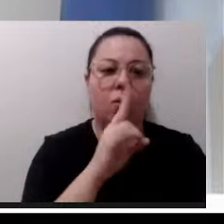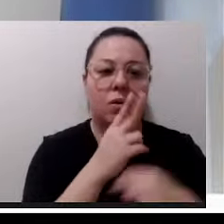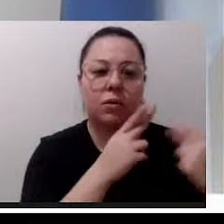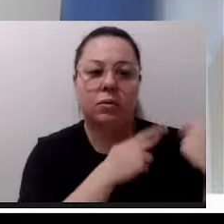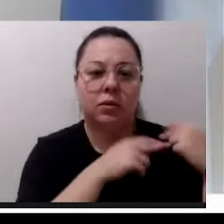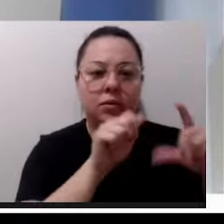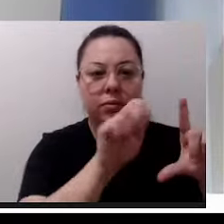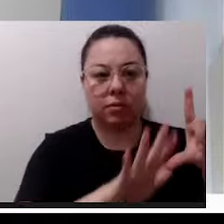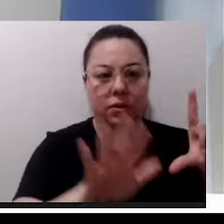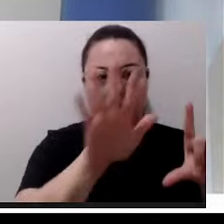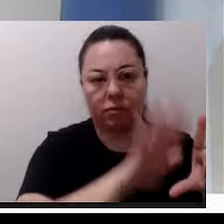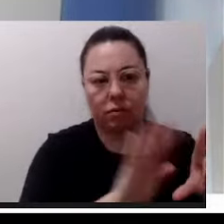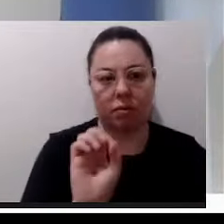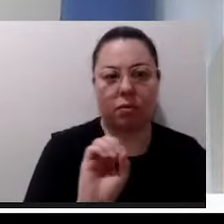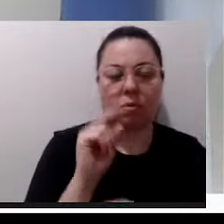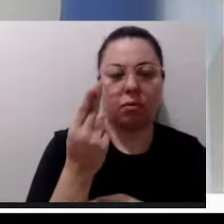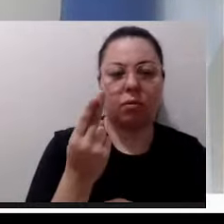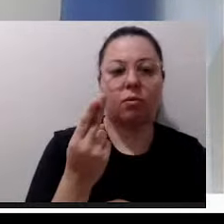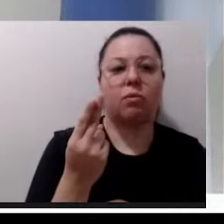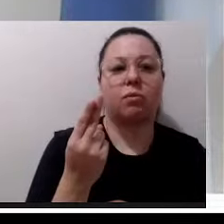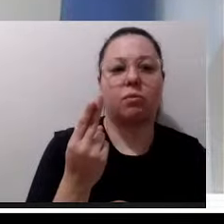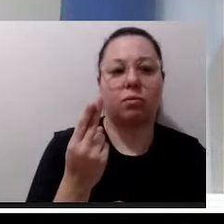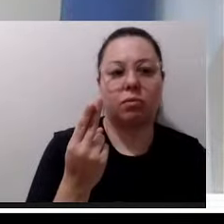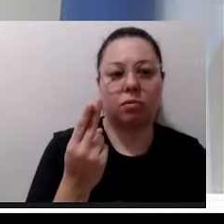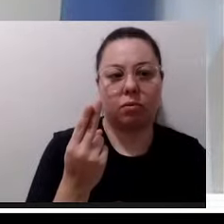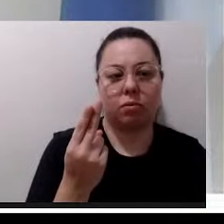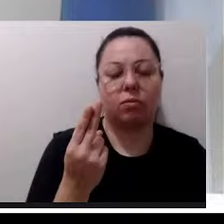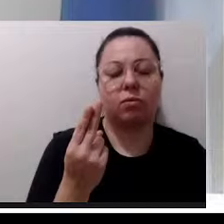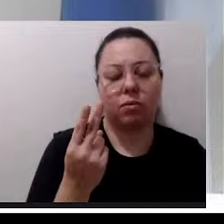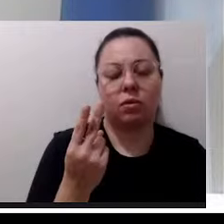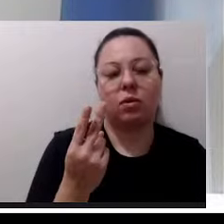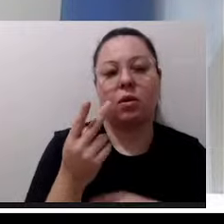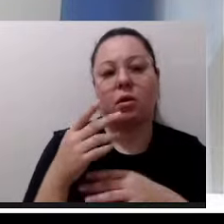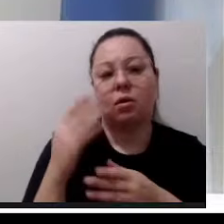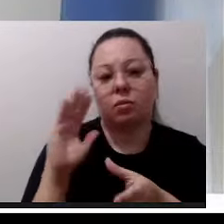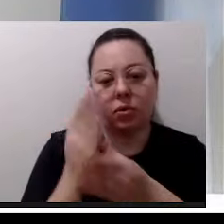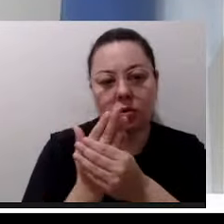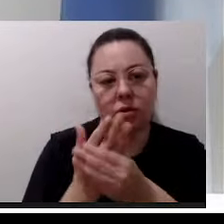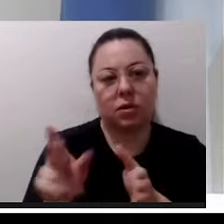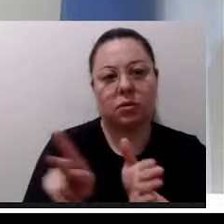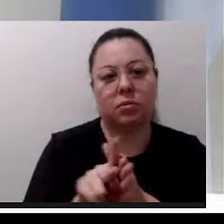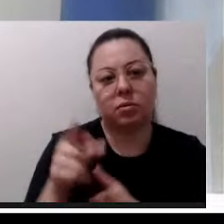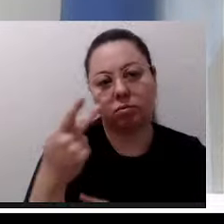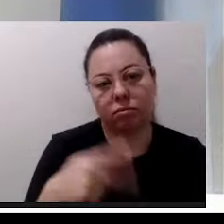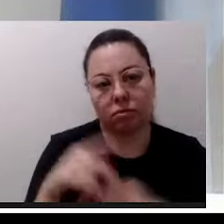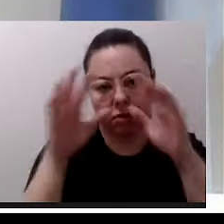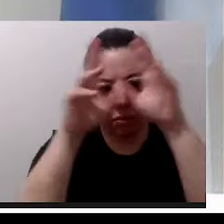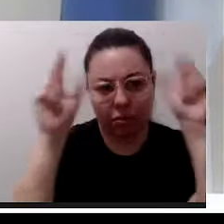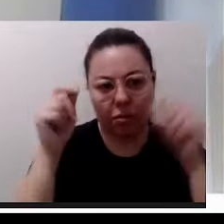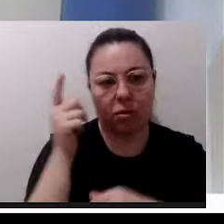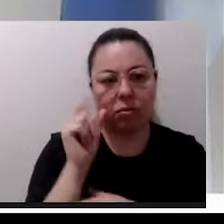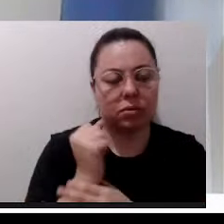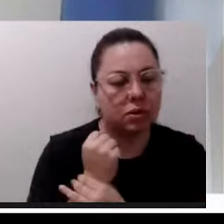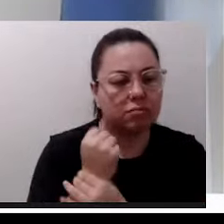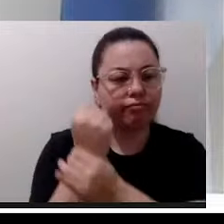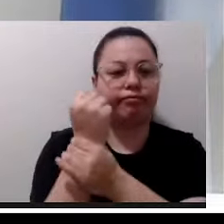ou processos de TIC do Tribunal para garantir a proteção desses